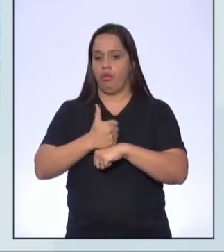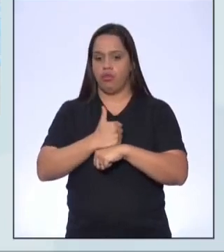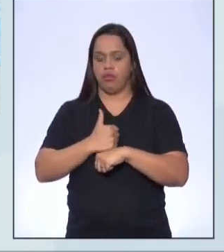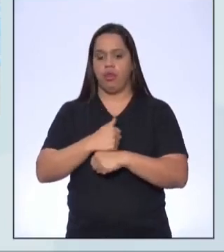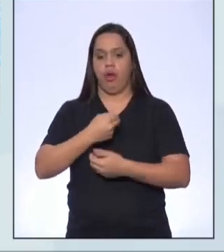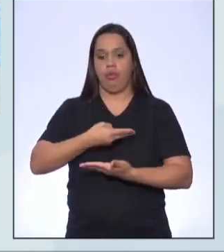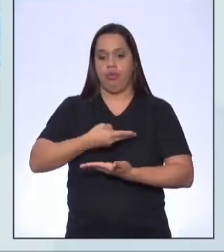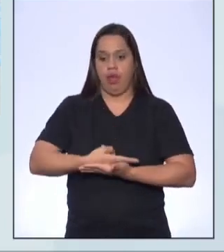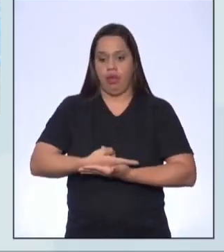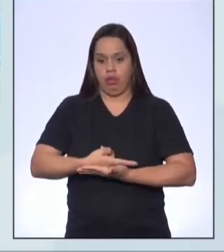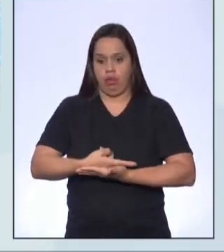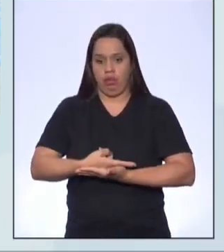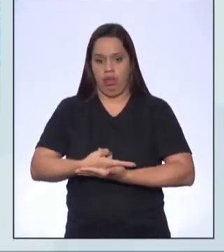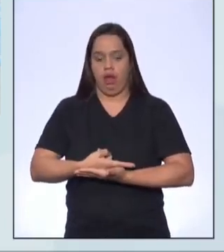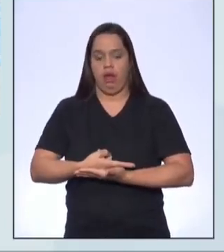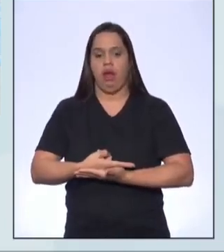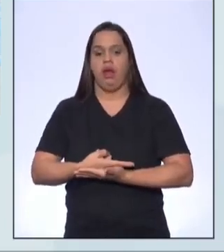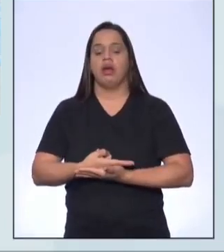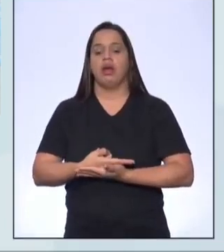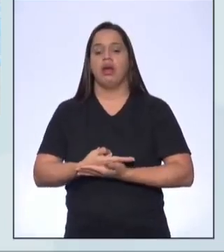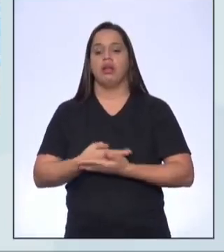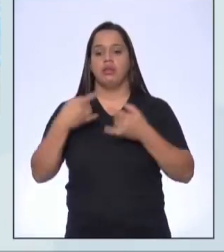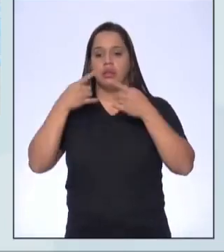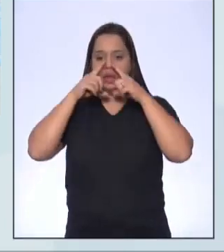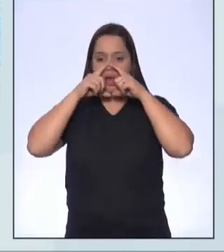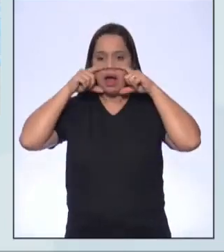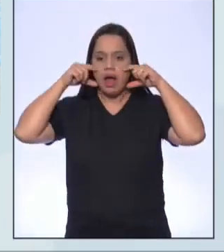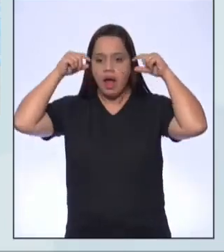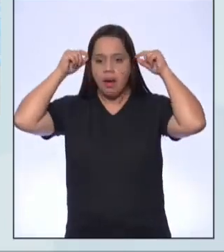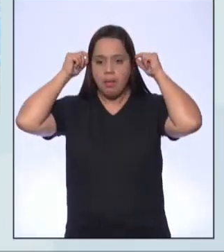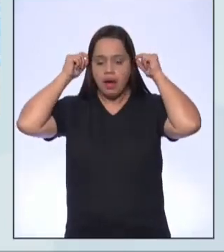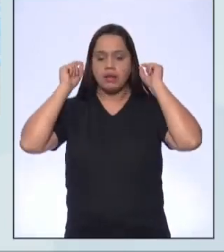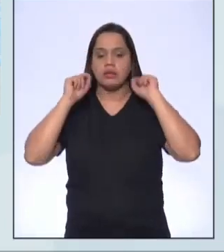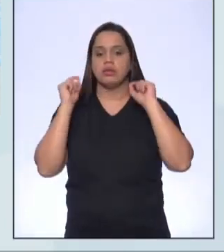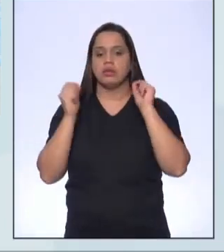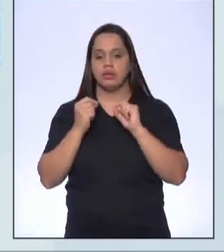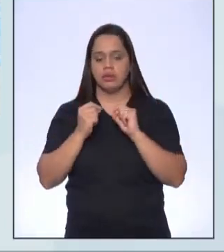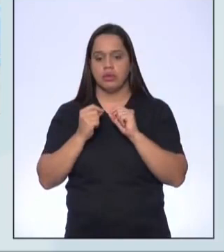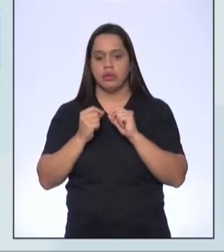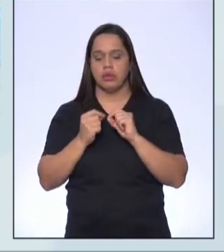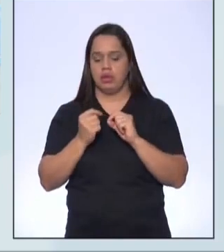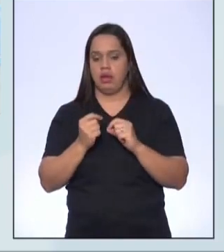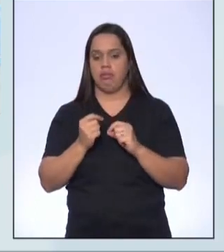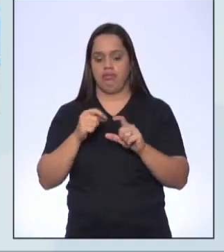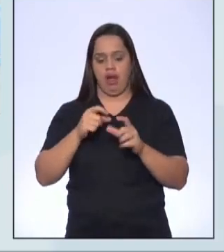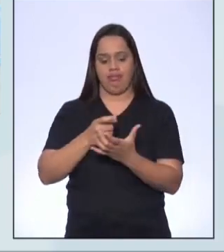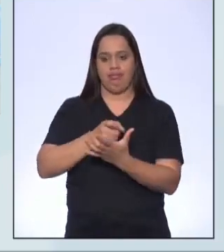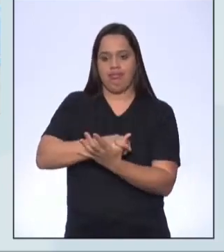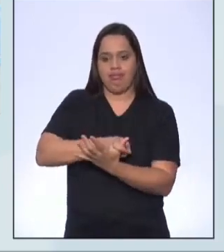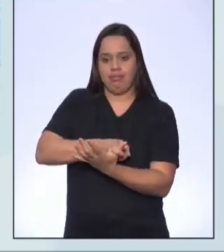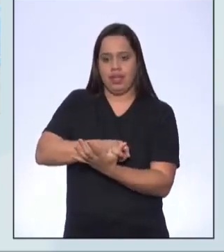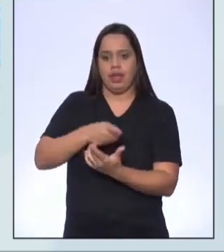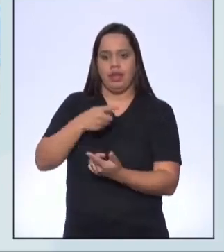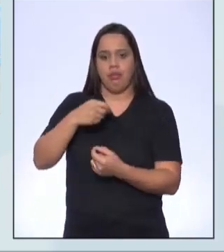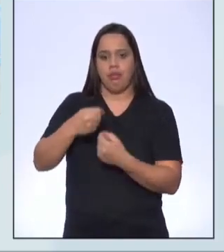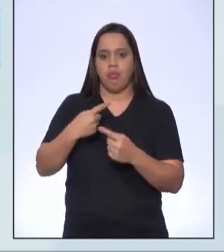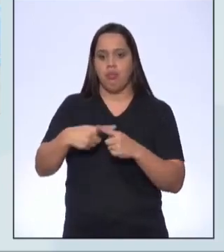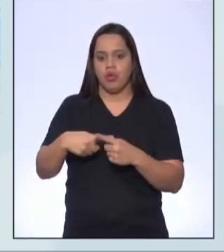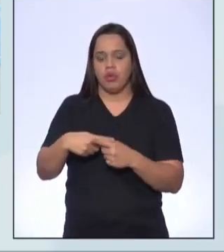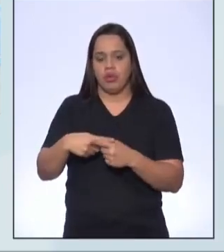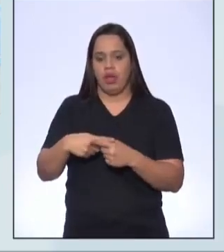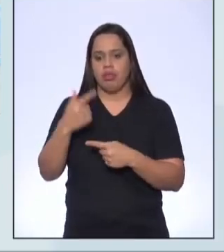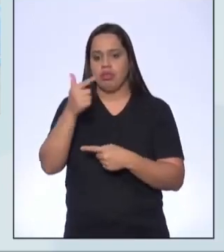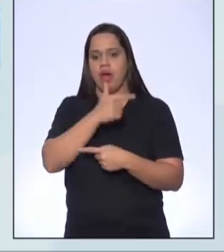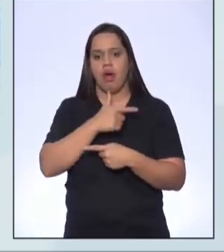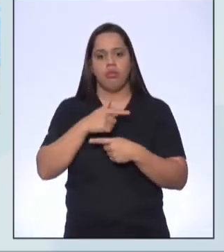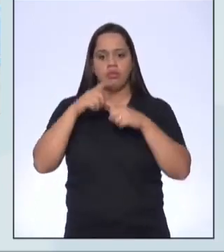deitado, e com a máscara caída, ou seja, que ele está realmente sem a proteção, porque está faltando.